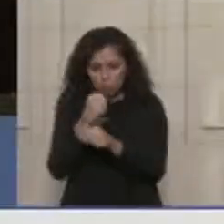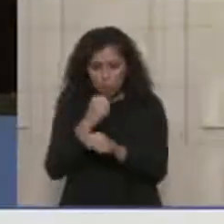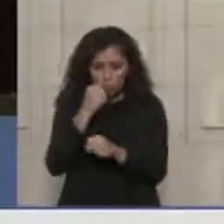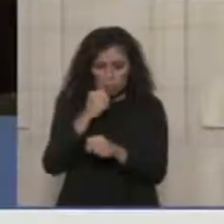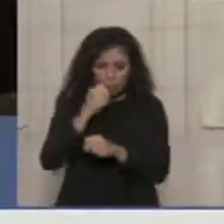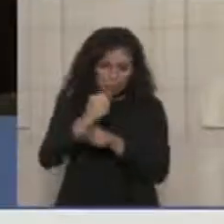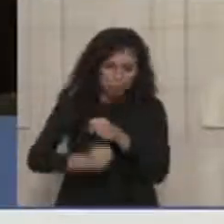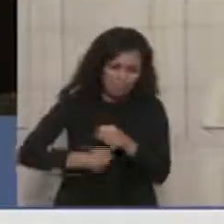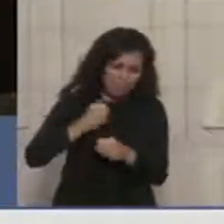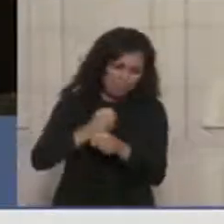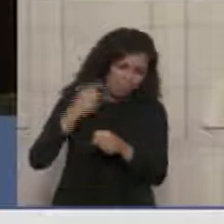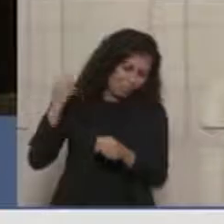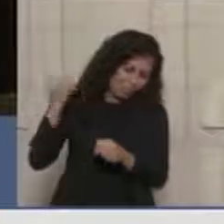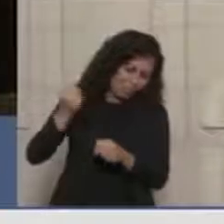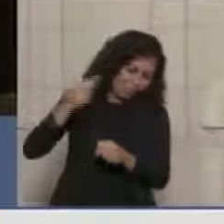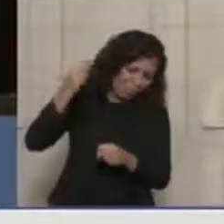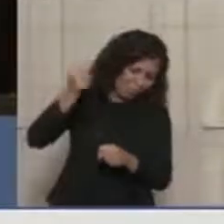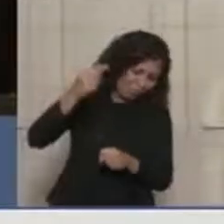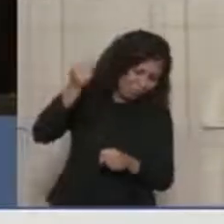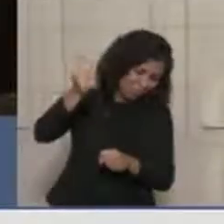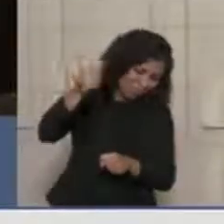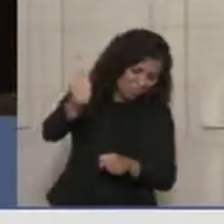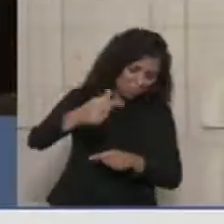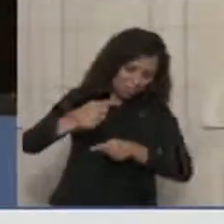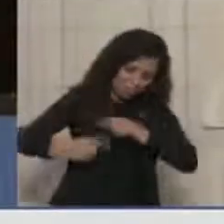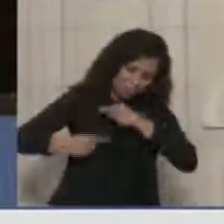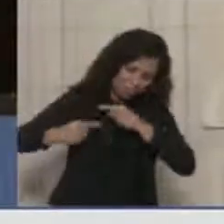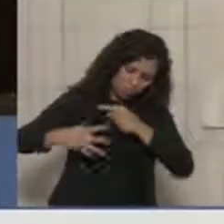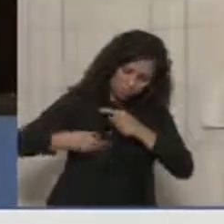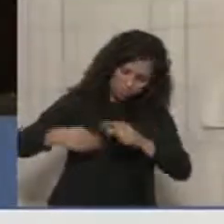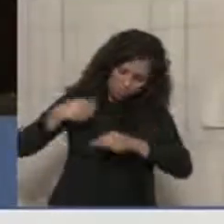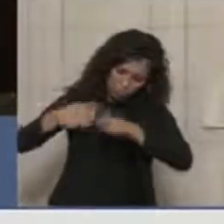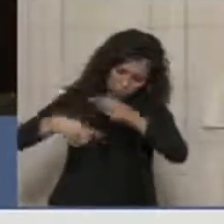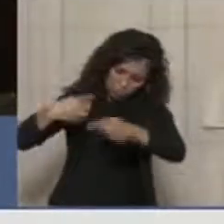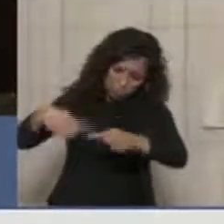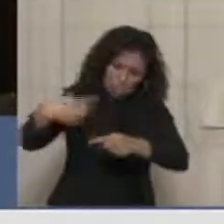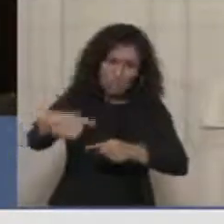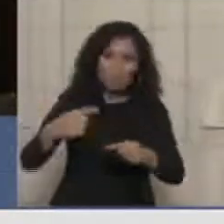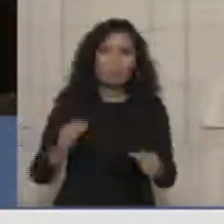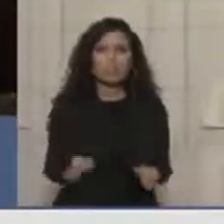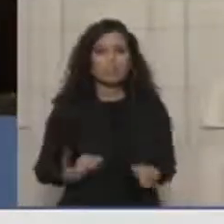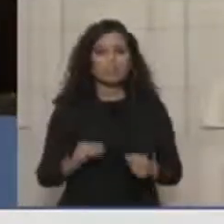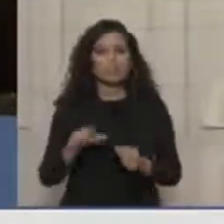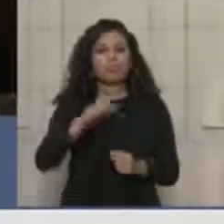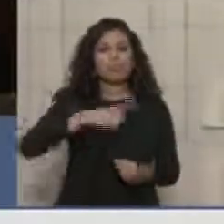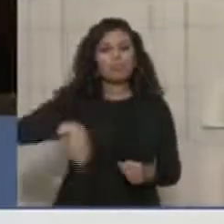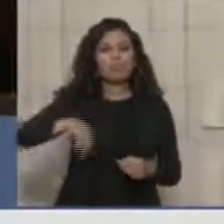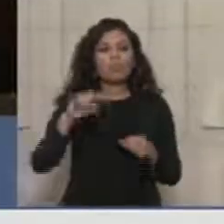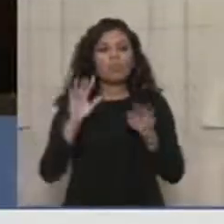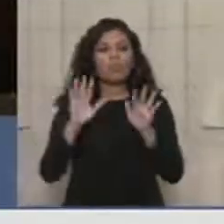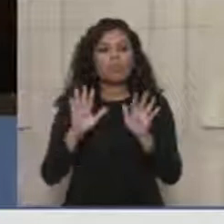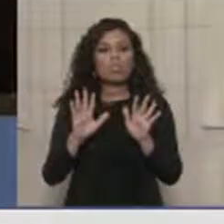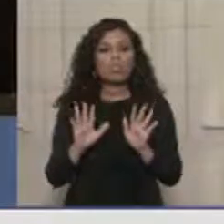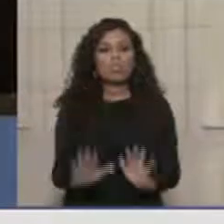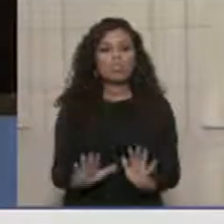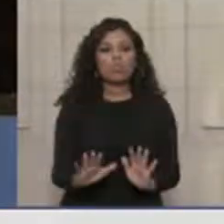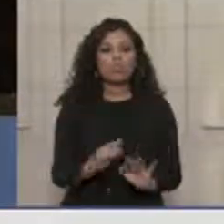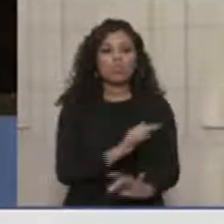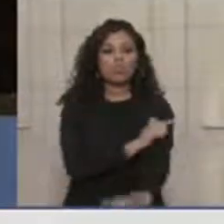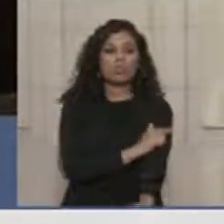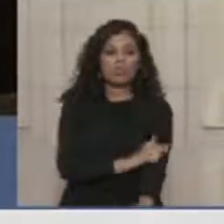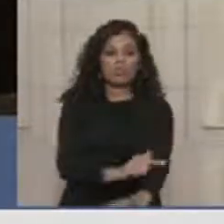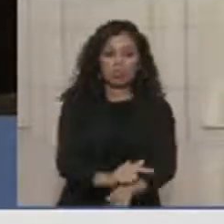foi passado de pai para filho. Estes valores estão embutidos